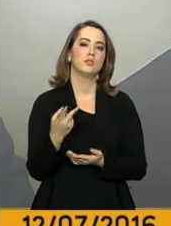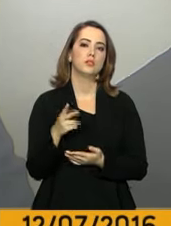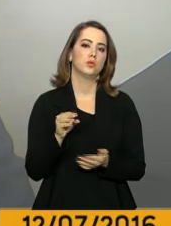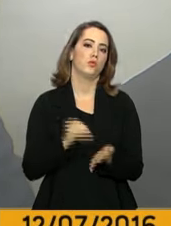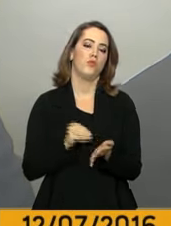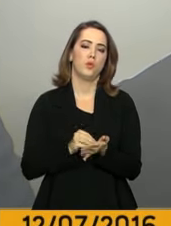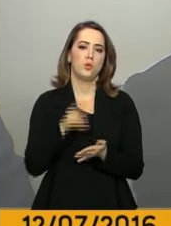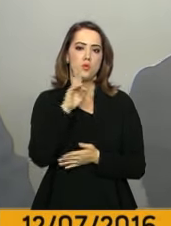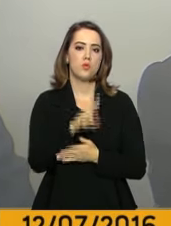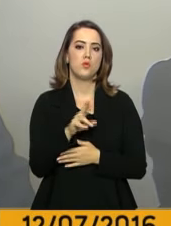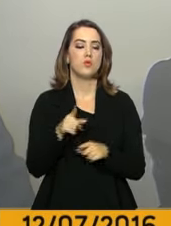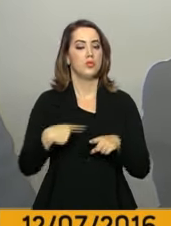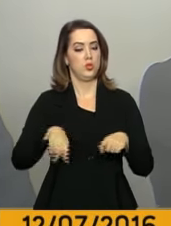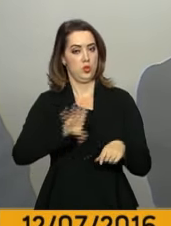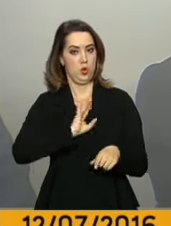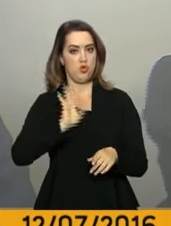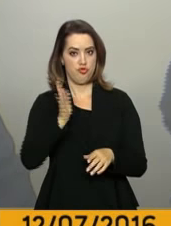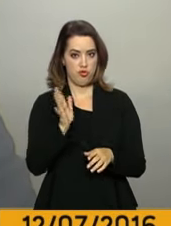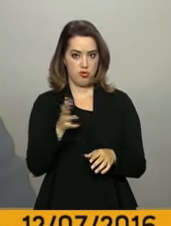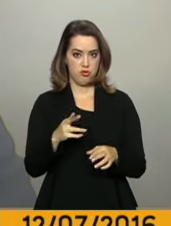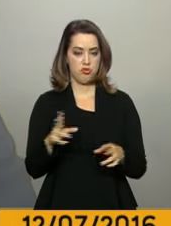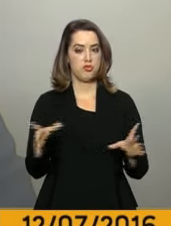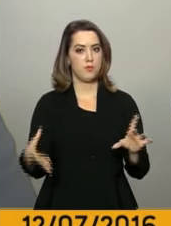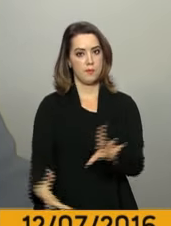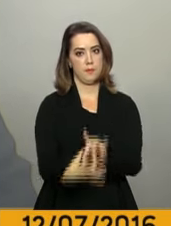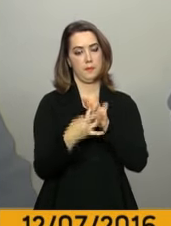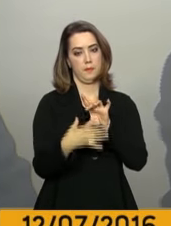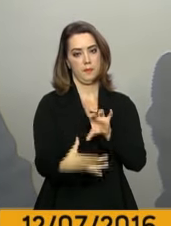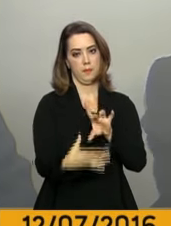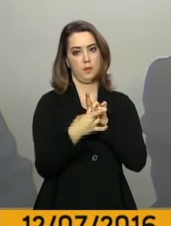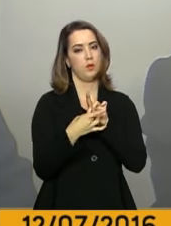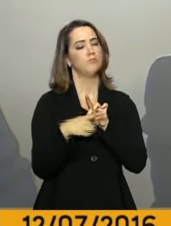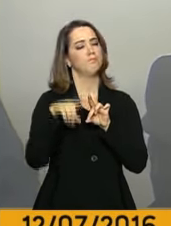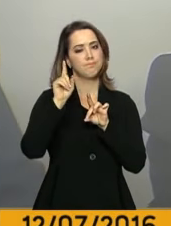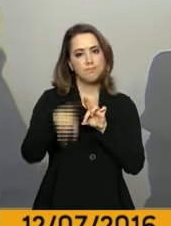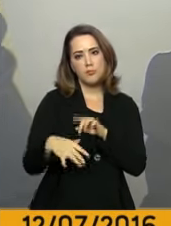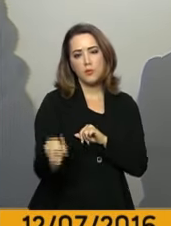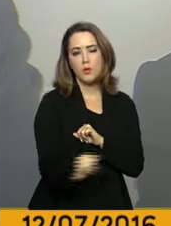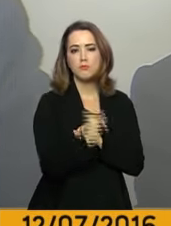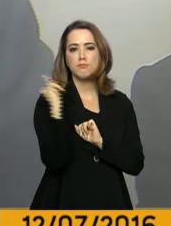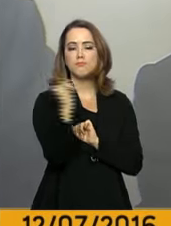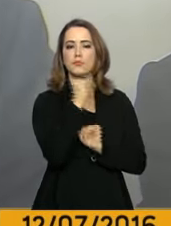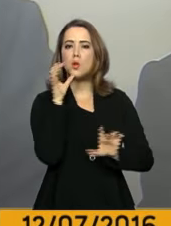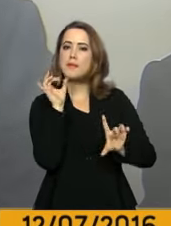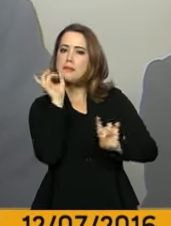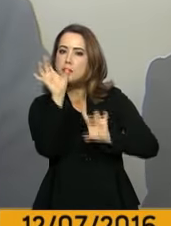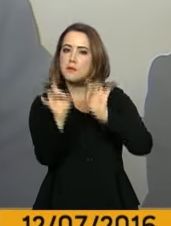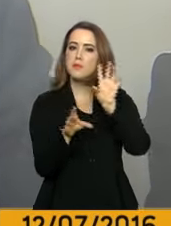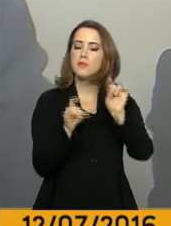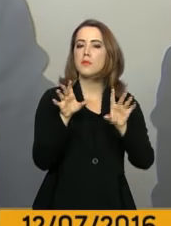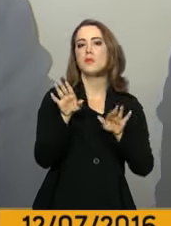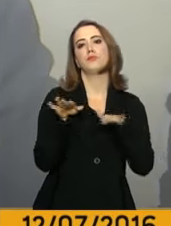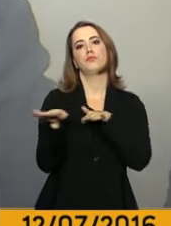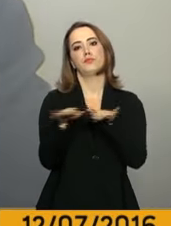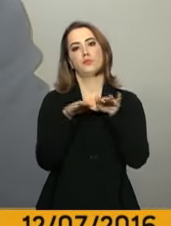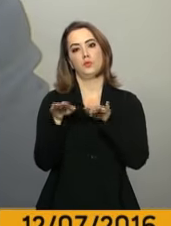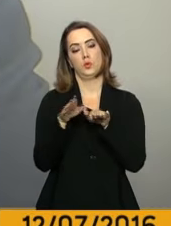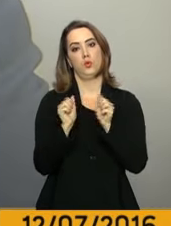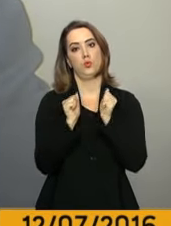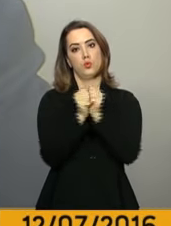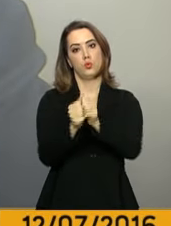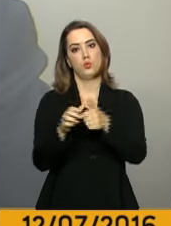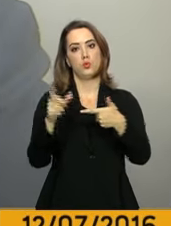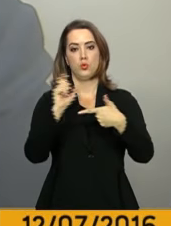em primeiro lugar uma interação muito grande fundamental especialmente democrática entre o executivo e o